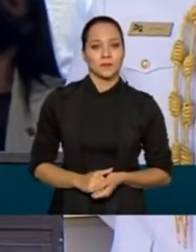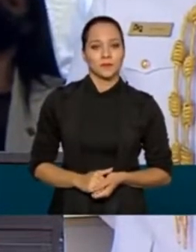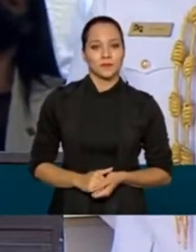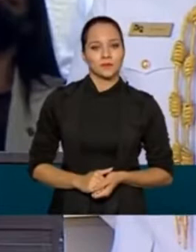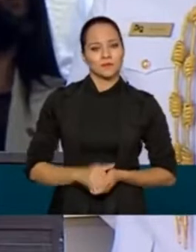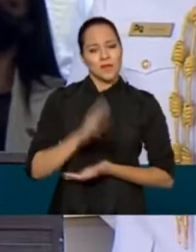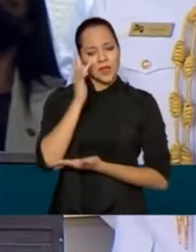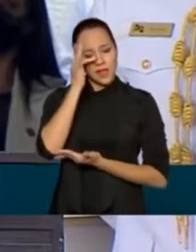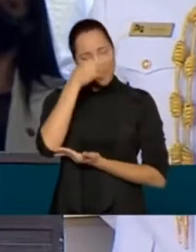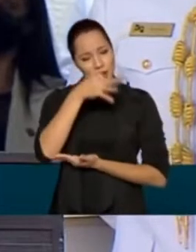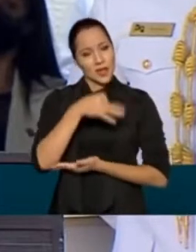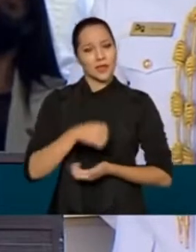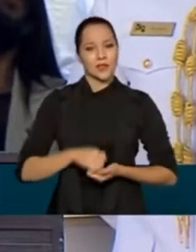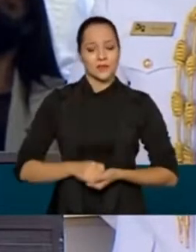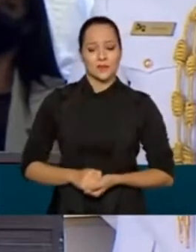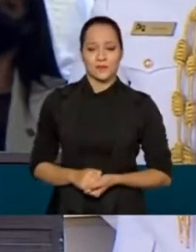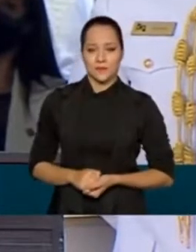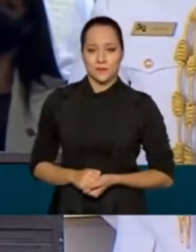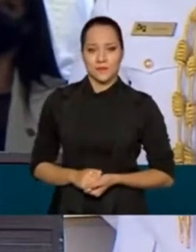lealdade,